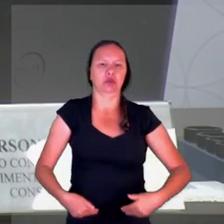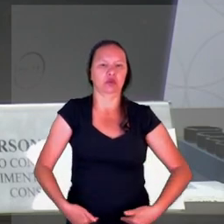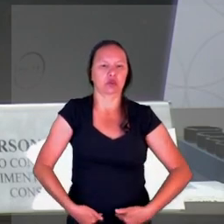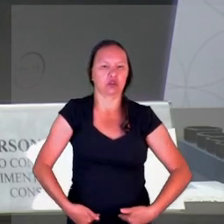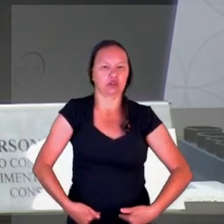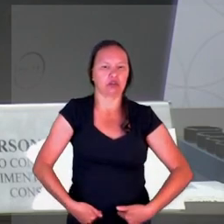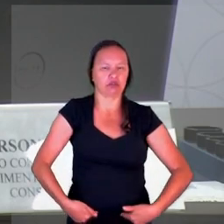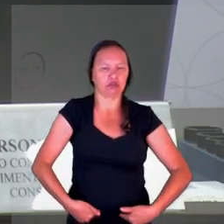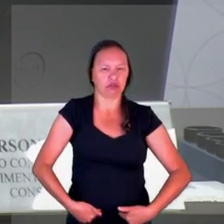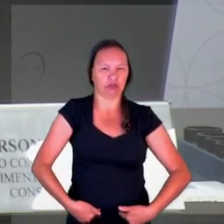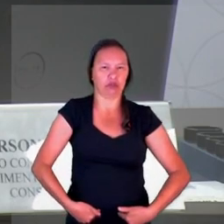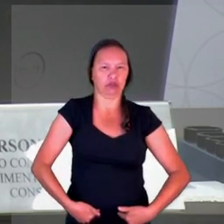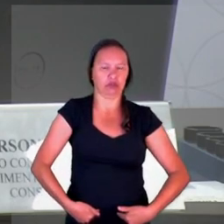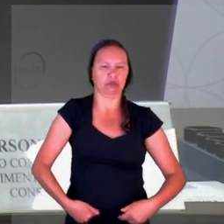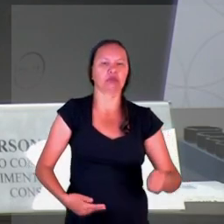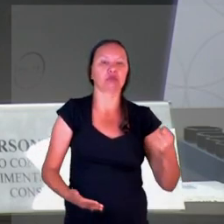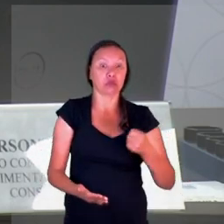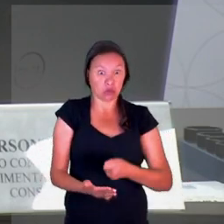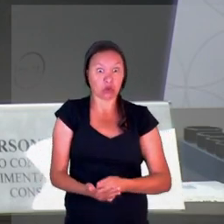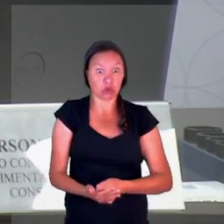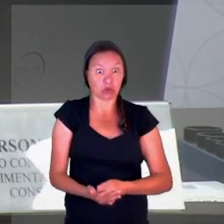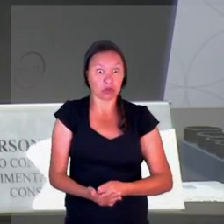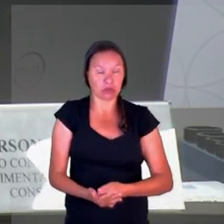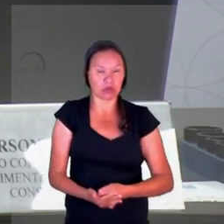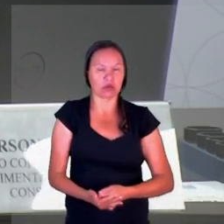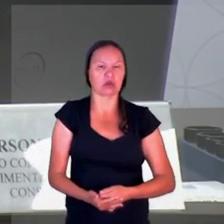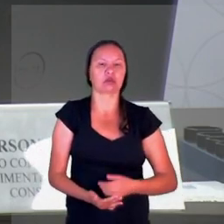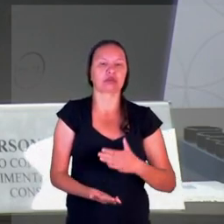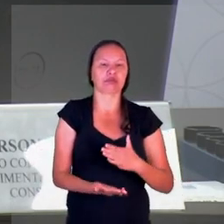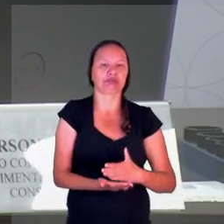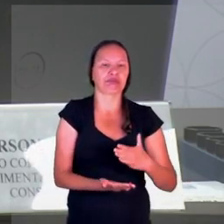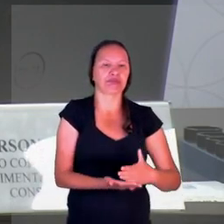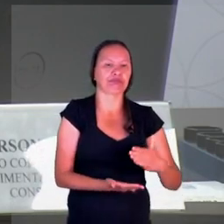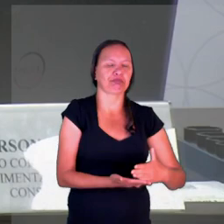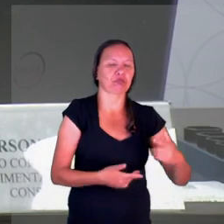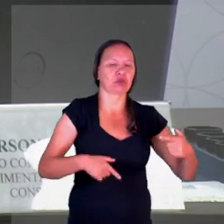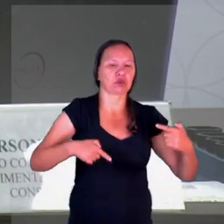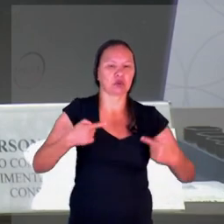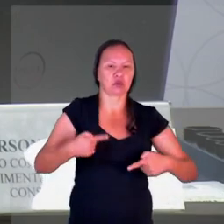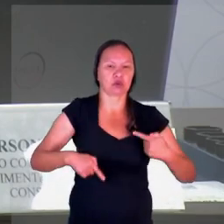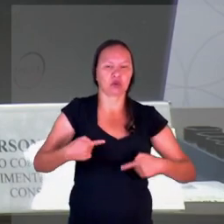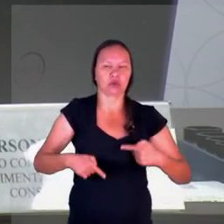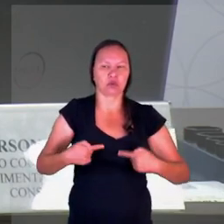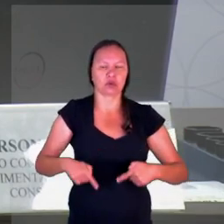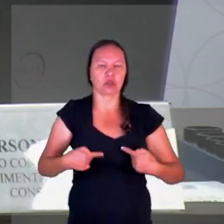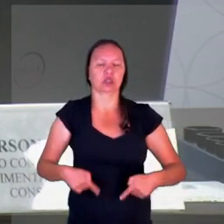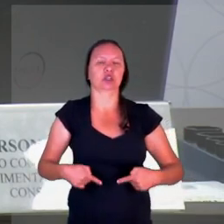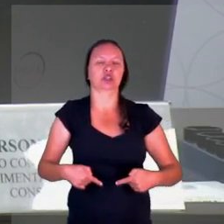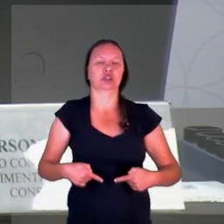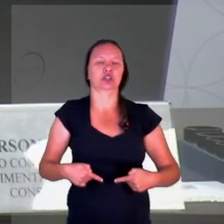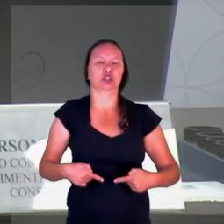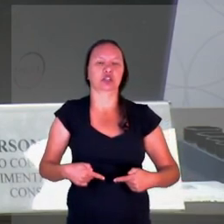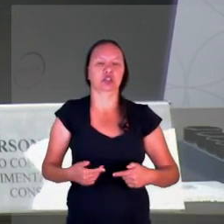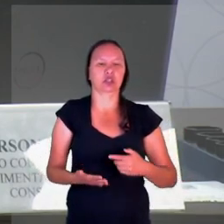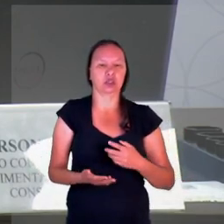eh confirmamos portanto a descontinuidade de políticas né de ação eh